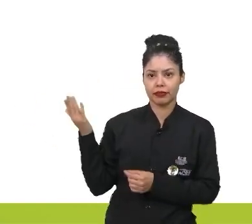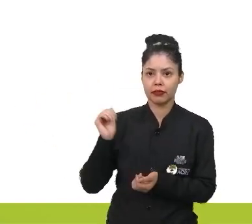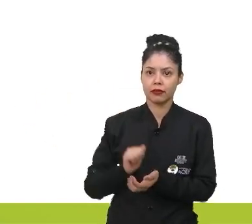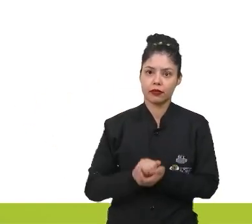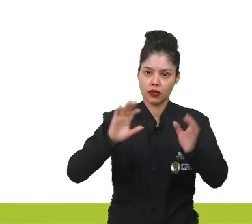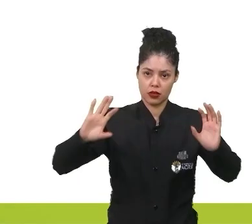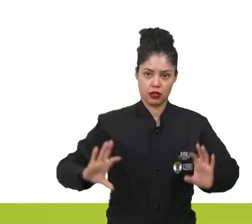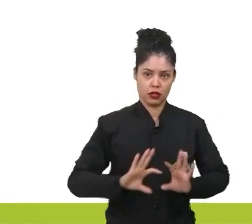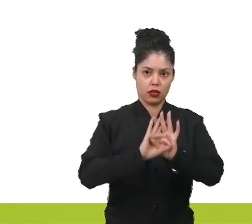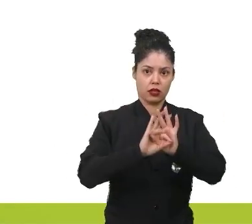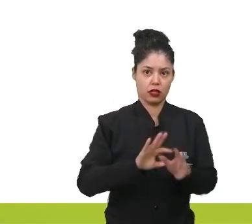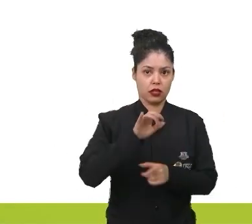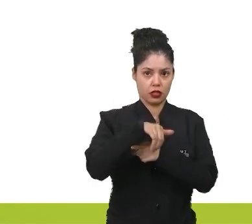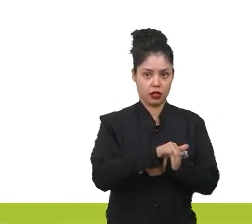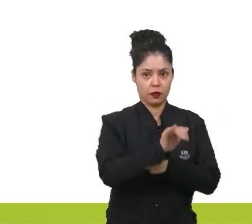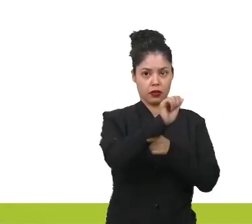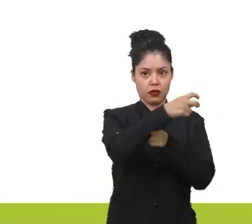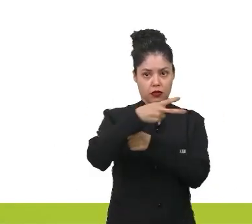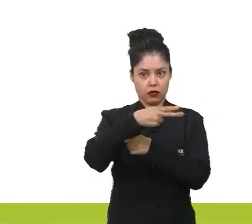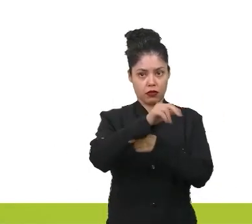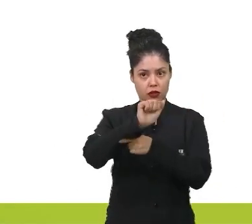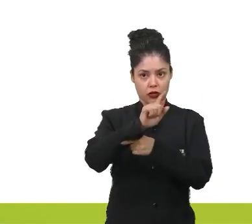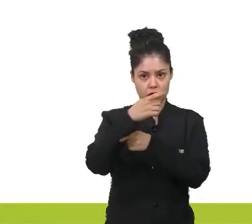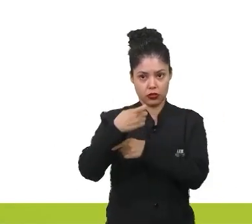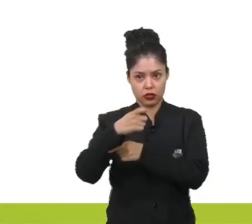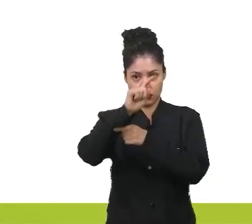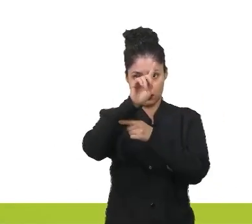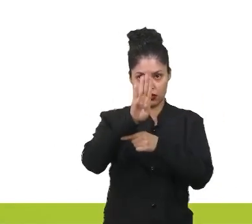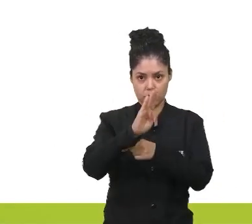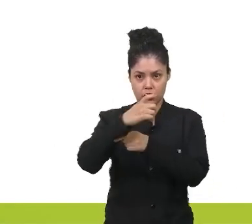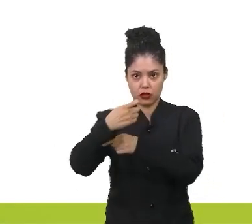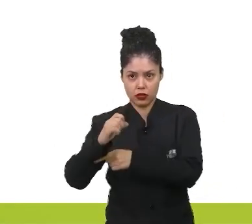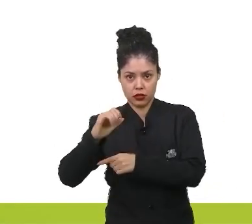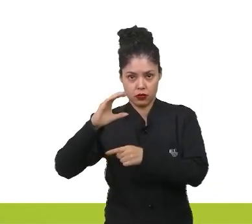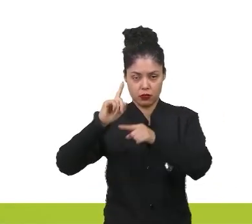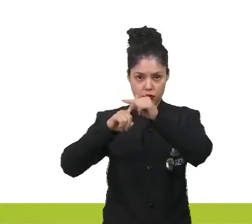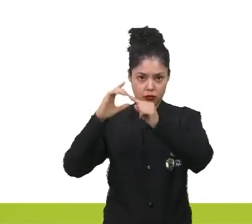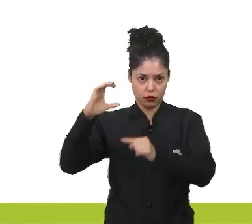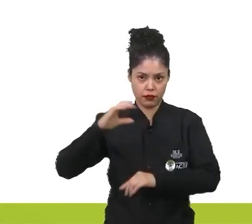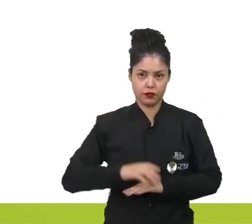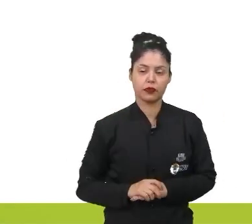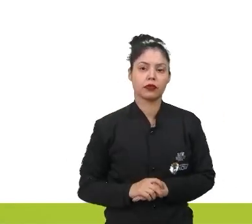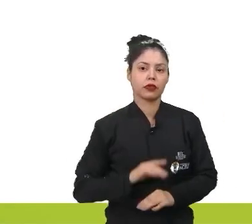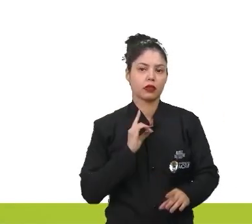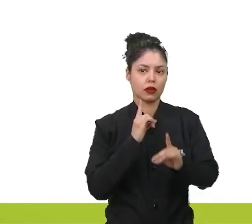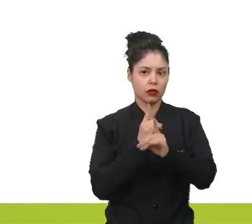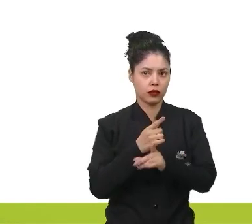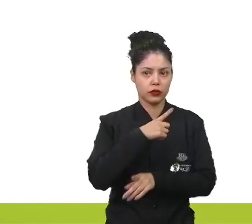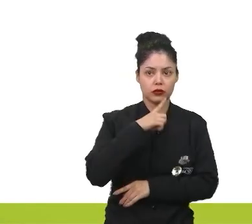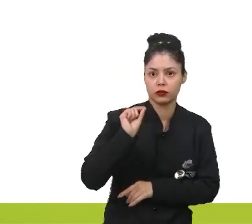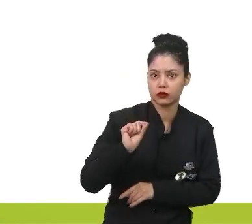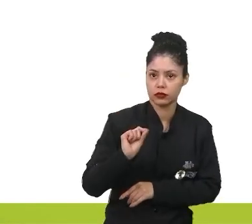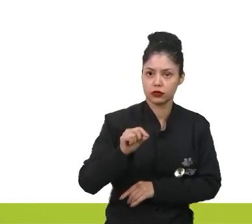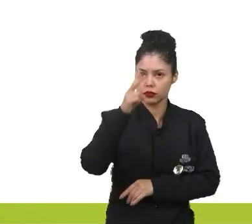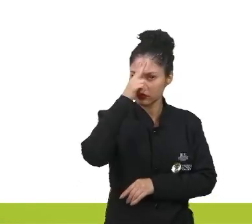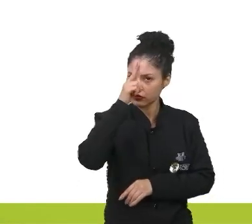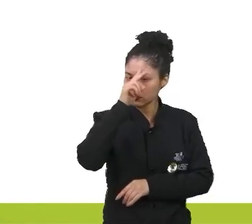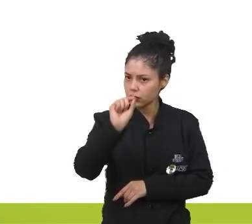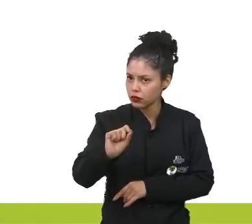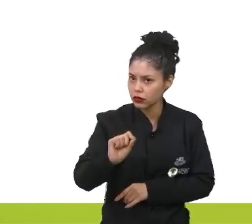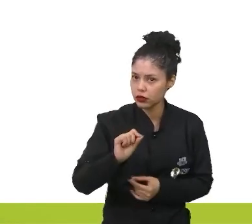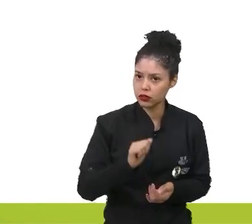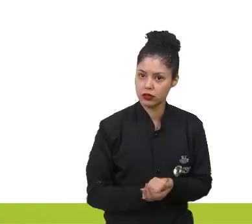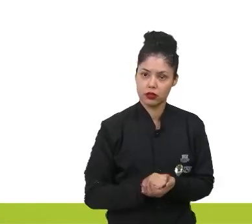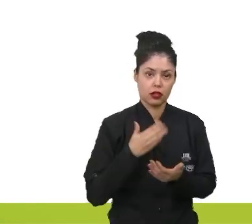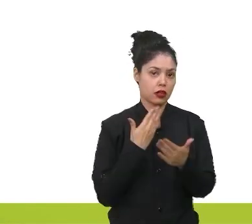nessa relação de ax ao quadrado mais bx mais c, tá bom? E o valor do discriminante delta, só lembrando um pouquinho a